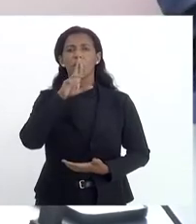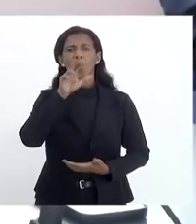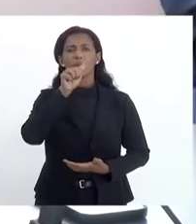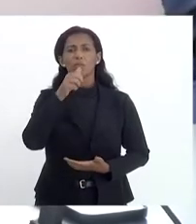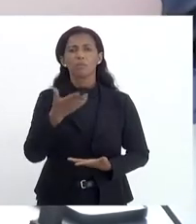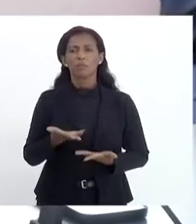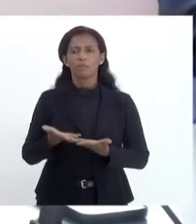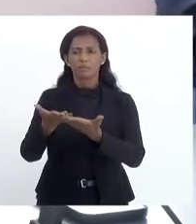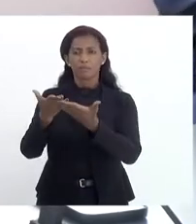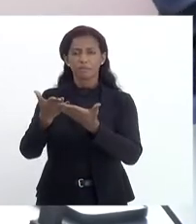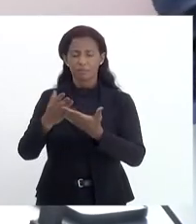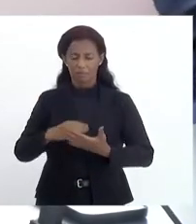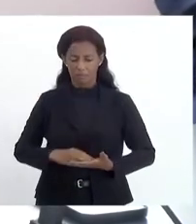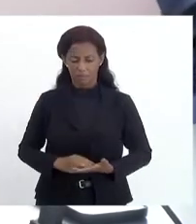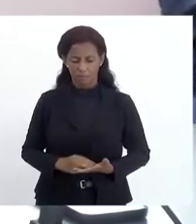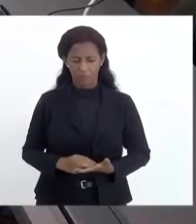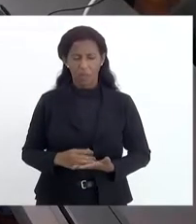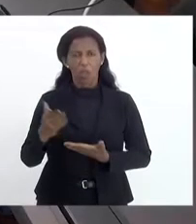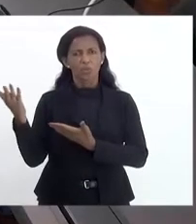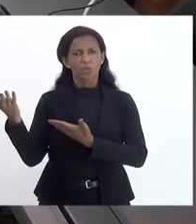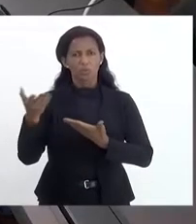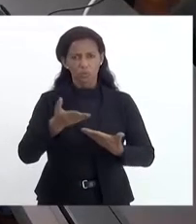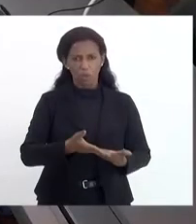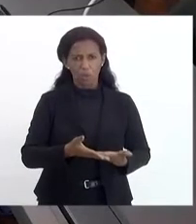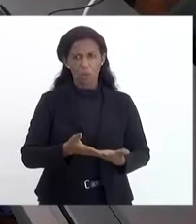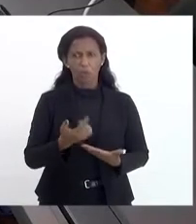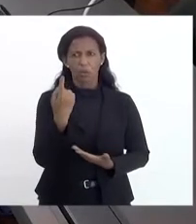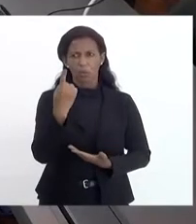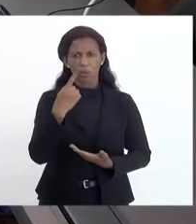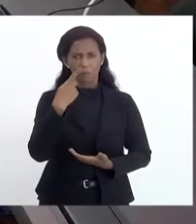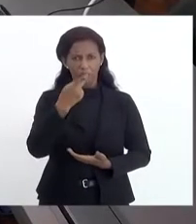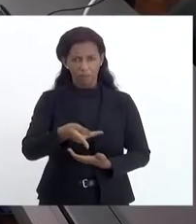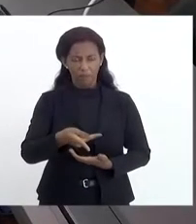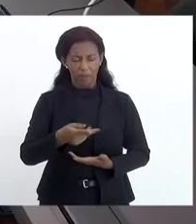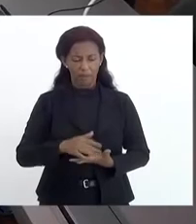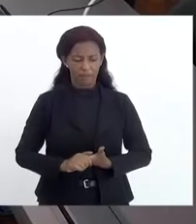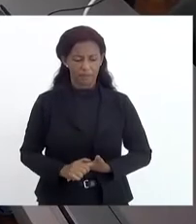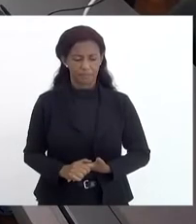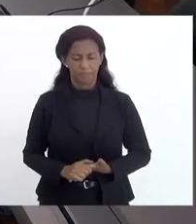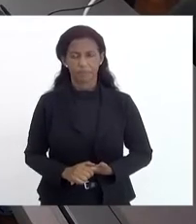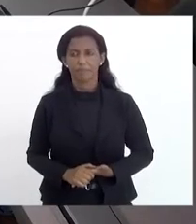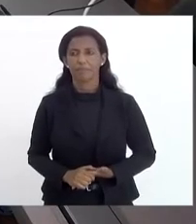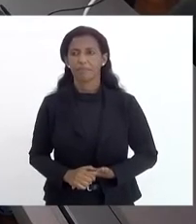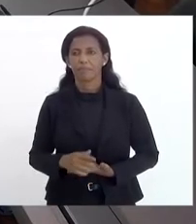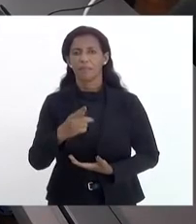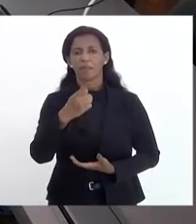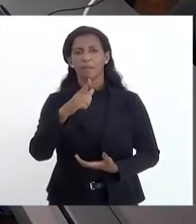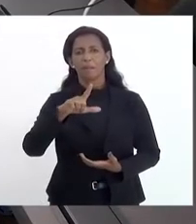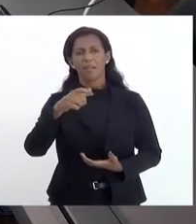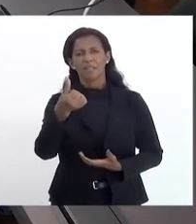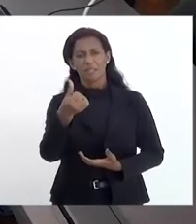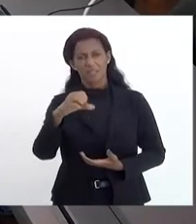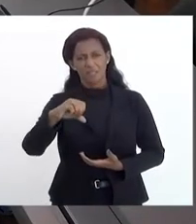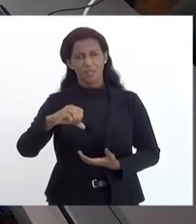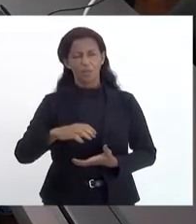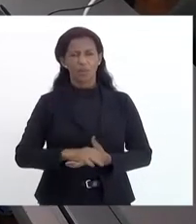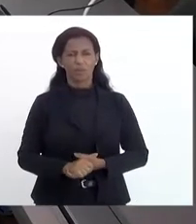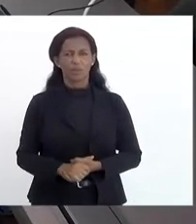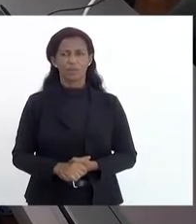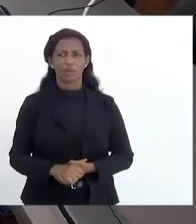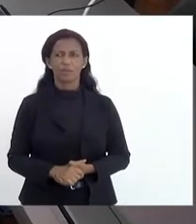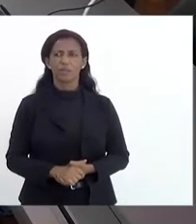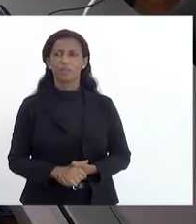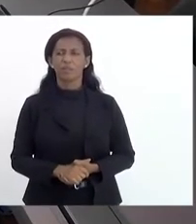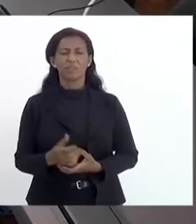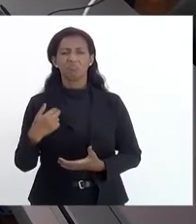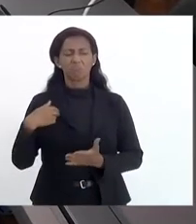permite só trazer a baila aqui ainda, nas palavras do deputado Luiz Paulo, projeto 69. Eu